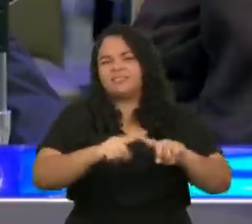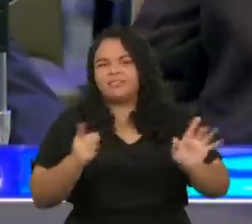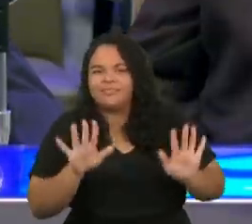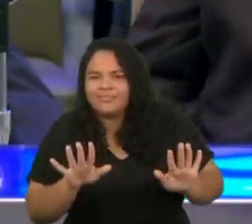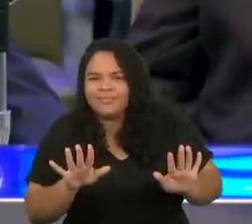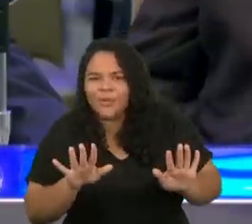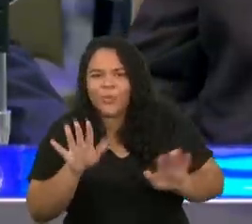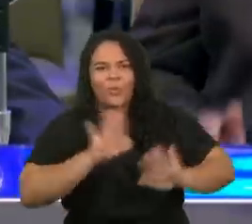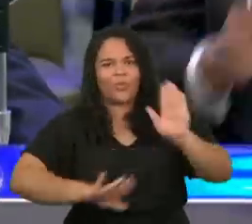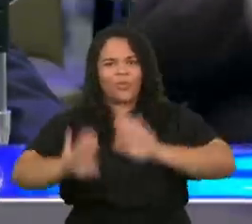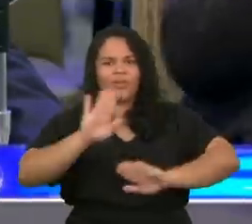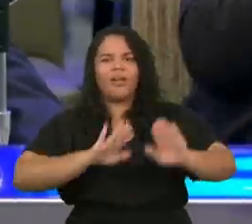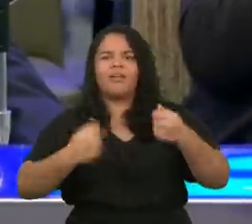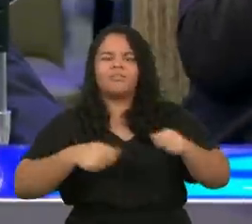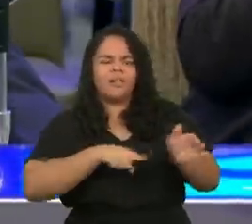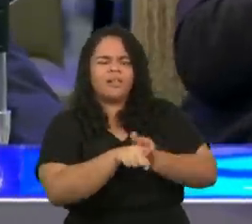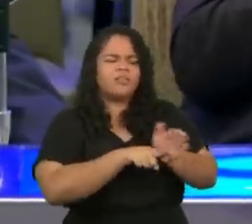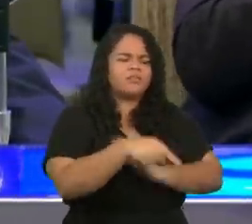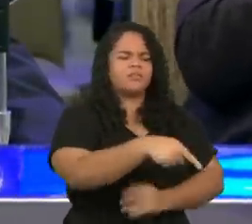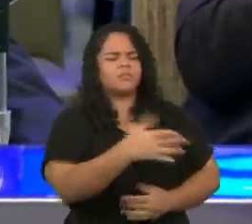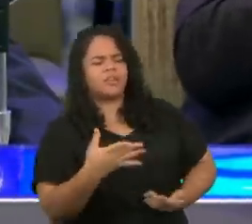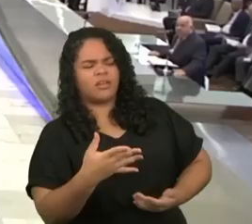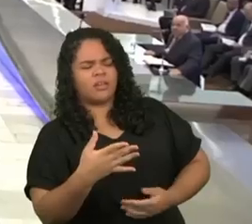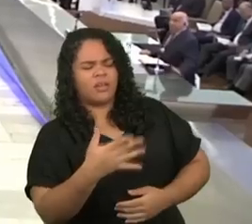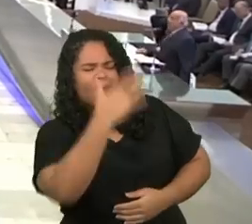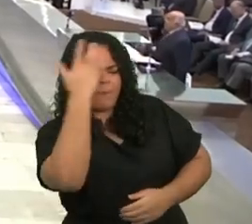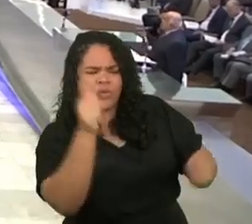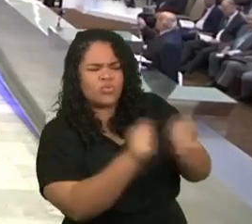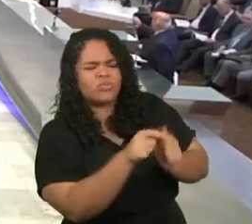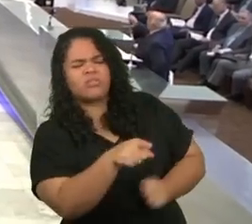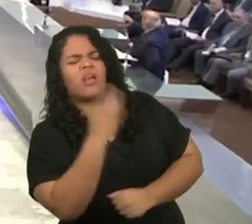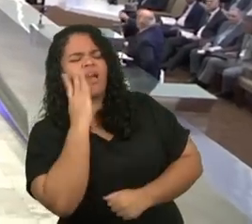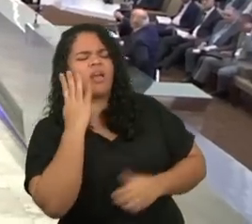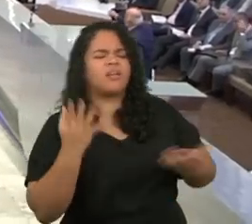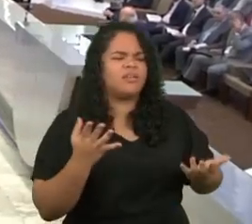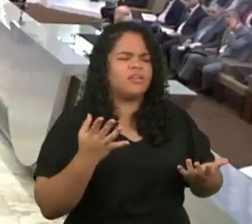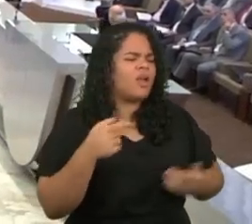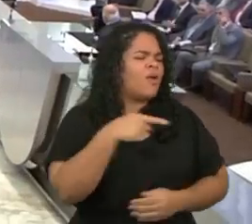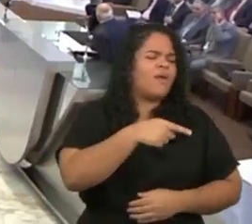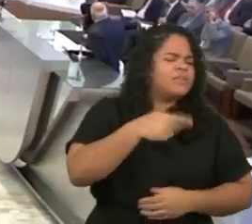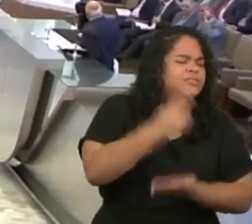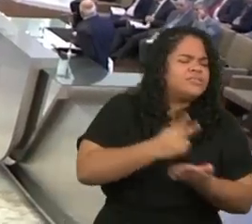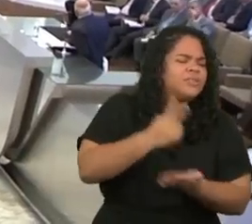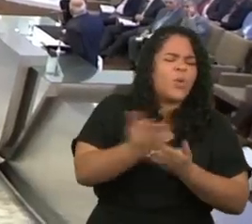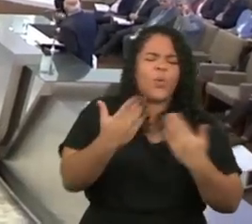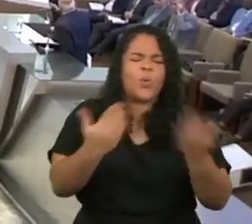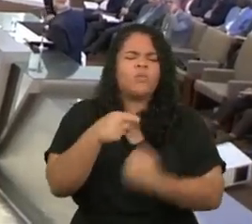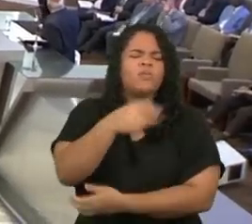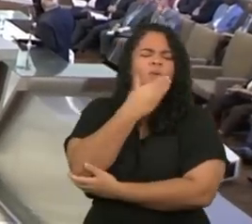onde é que ele mora Quem é essa moça e aquele rapaz que você conversa tanto lá na porta da igreja